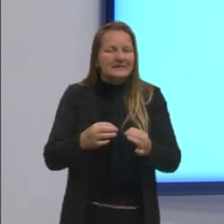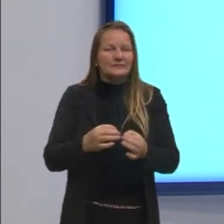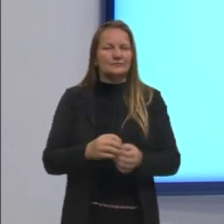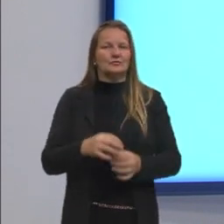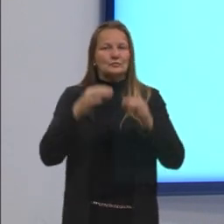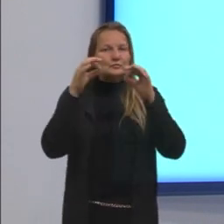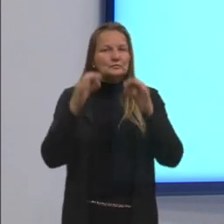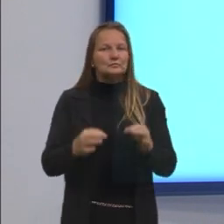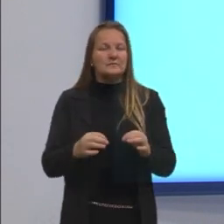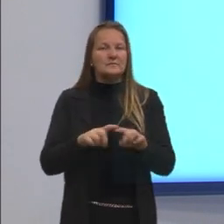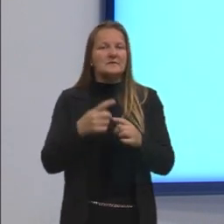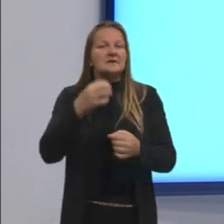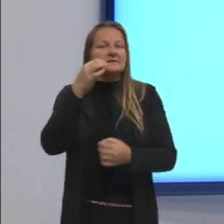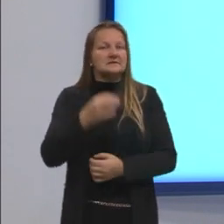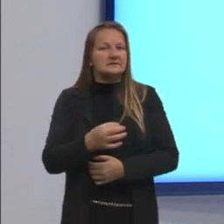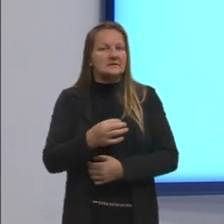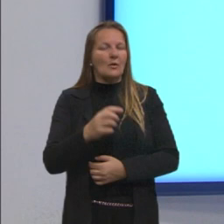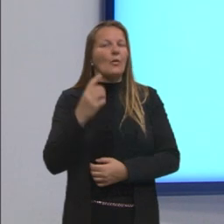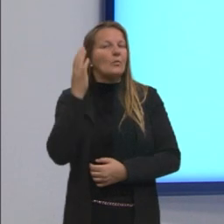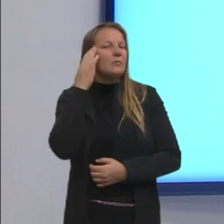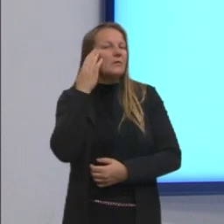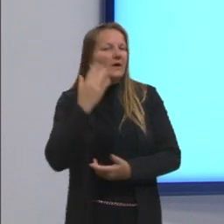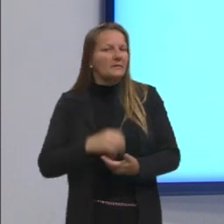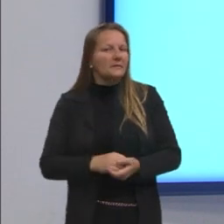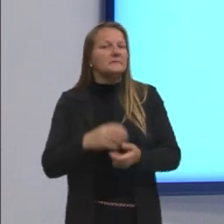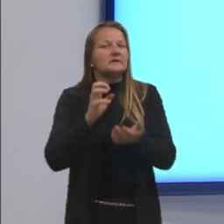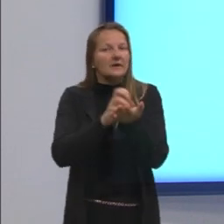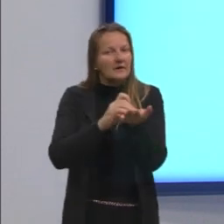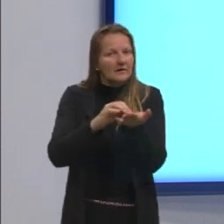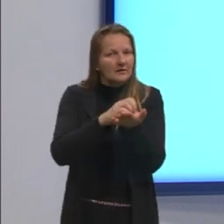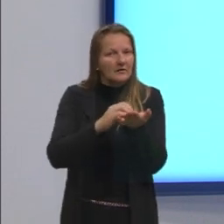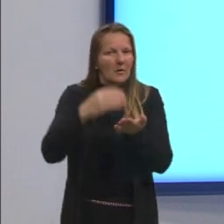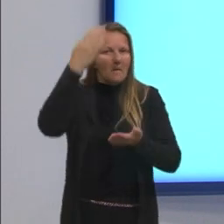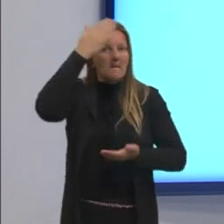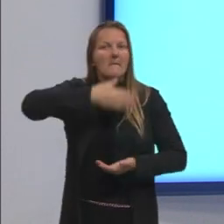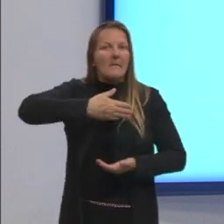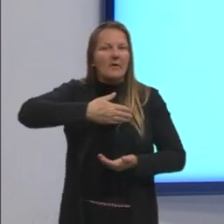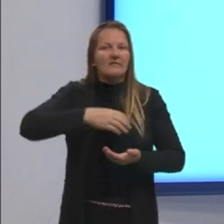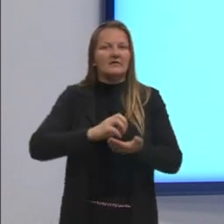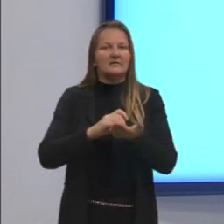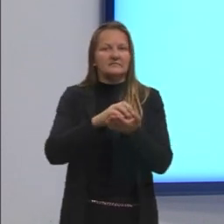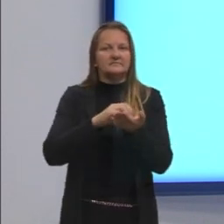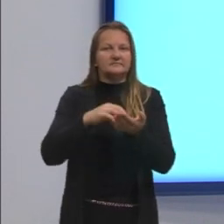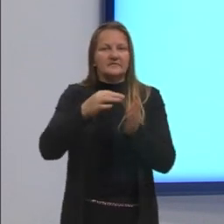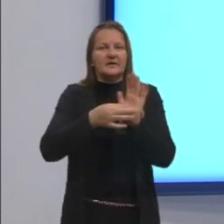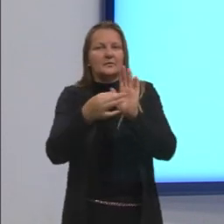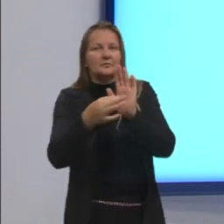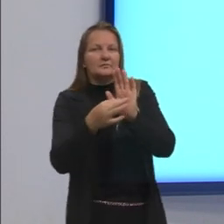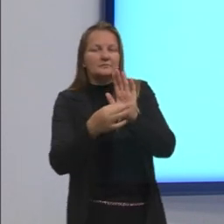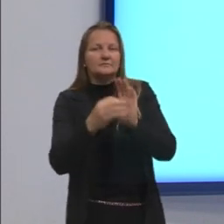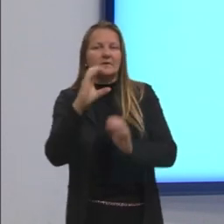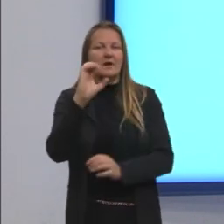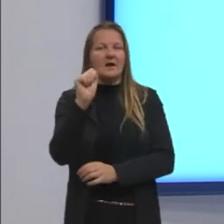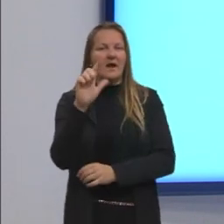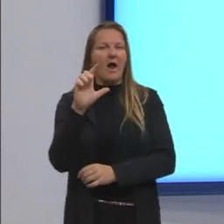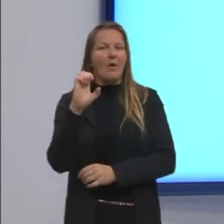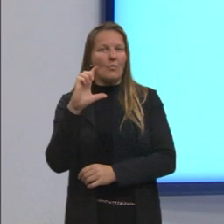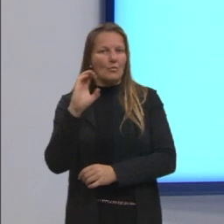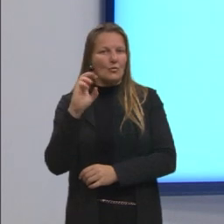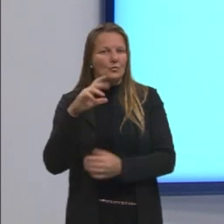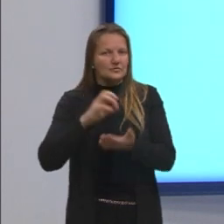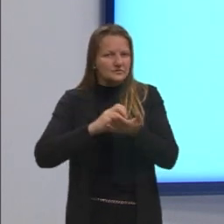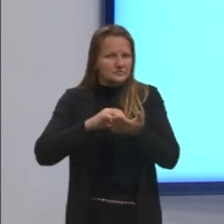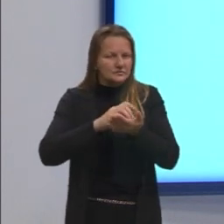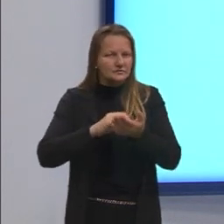E para ter certeza dos fatos nós comprovamos com os nossos argumentos né os nossos cálculos então